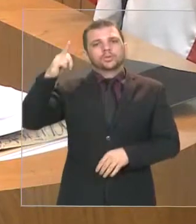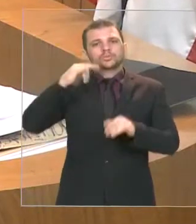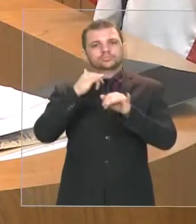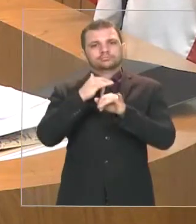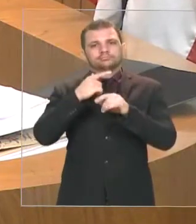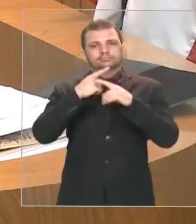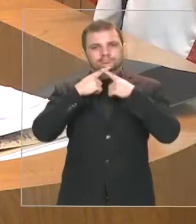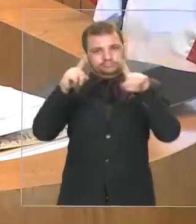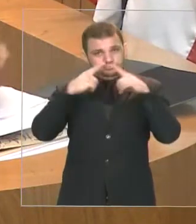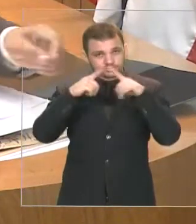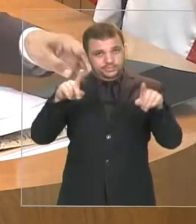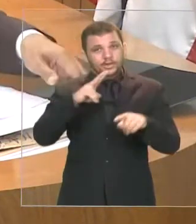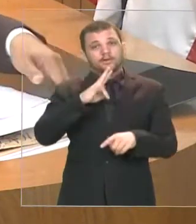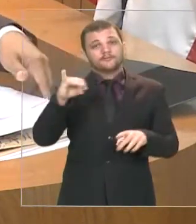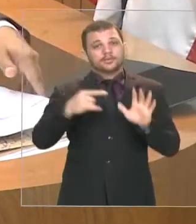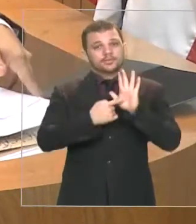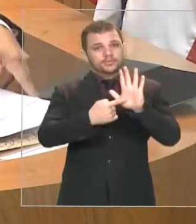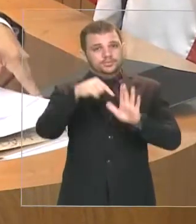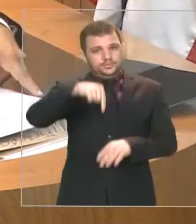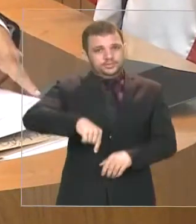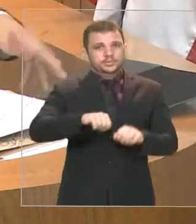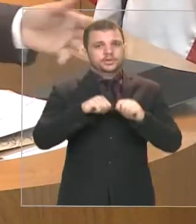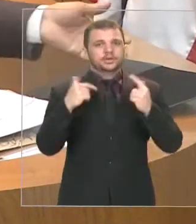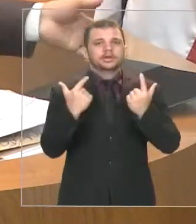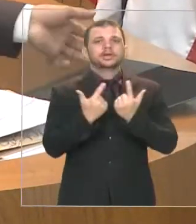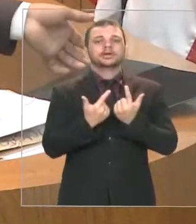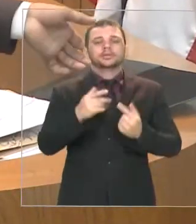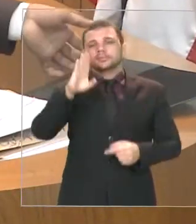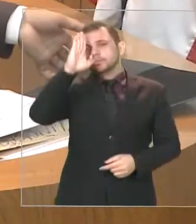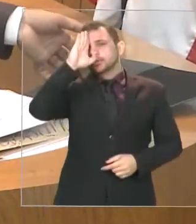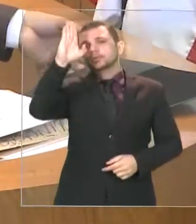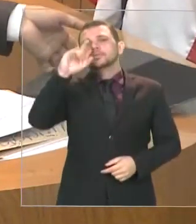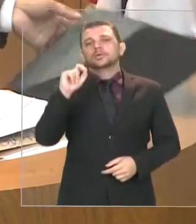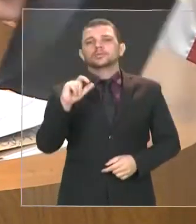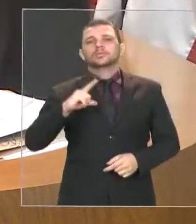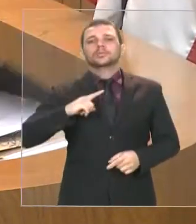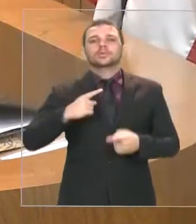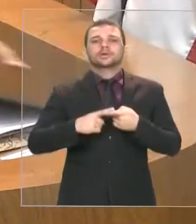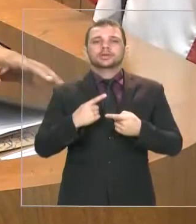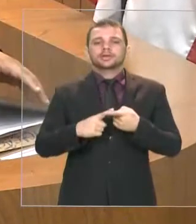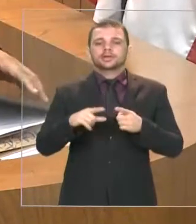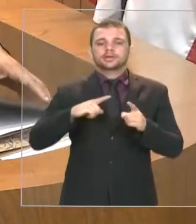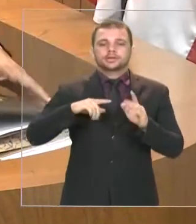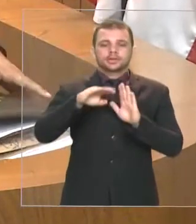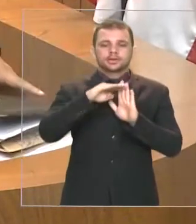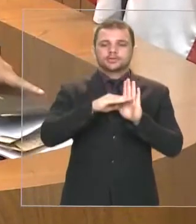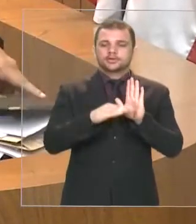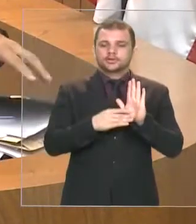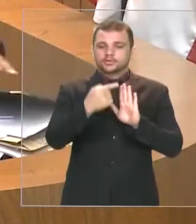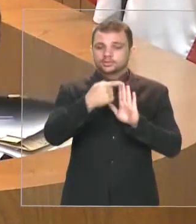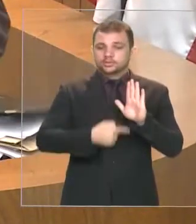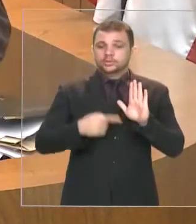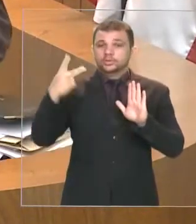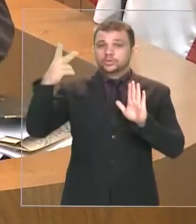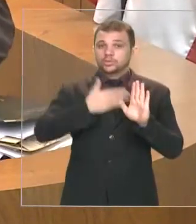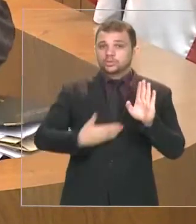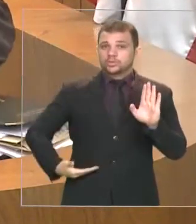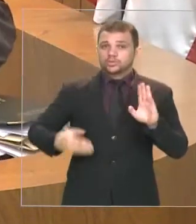na Assembleia Legislativa do Estado do Maranhão, principalmente porque temos uma relação uma relação enviada pelo governo do